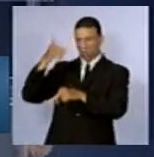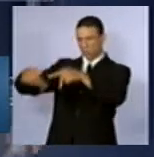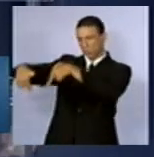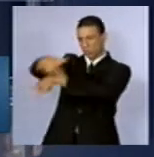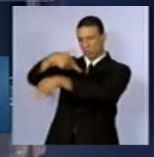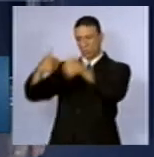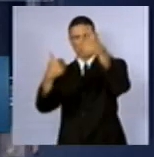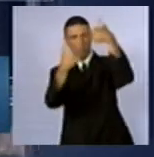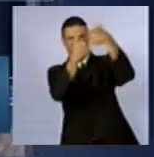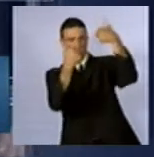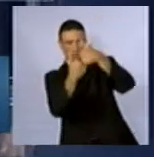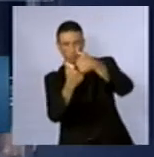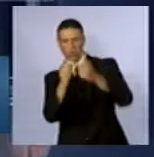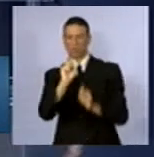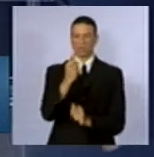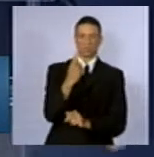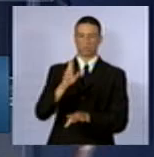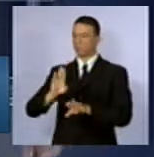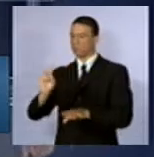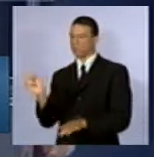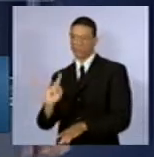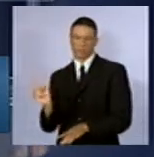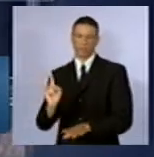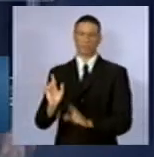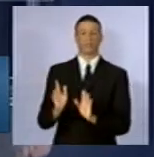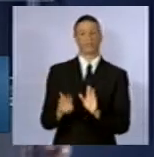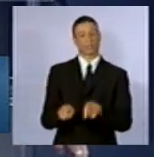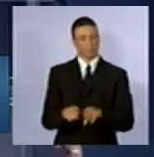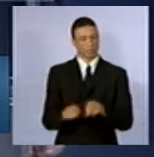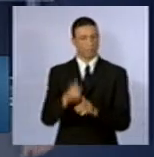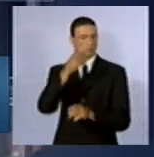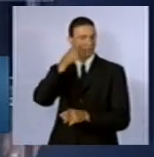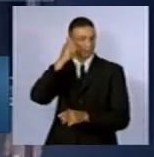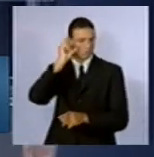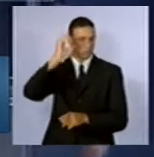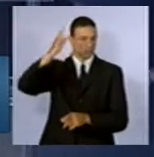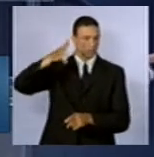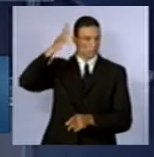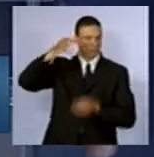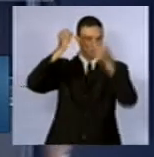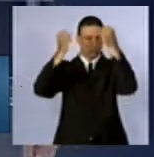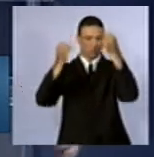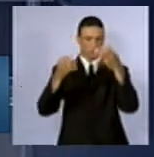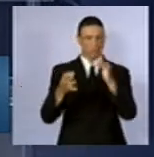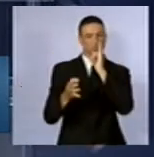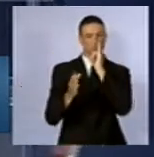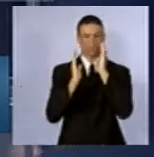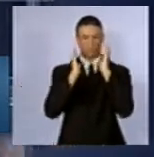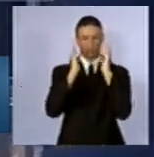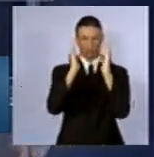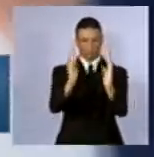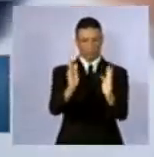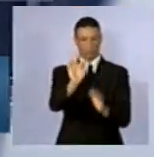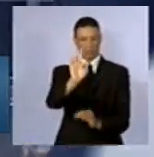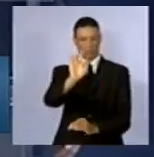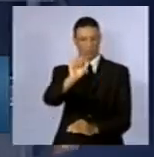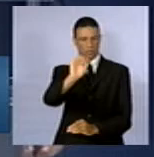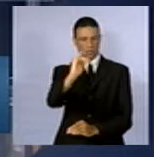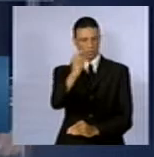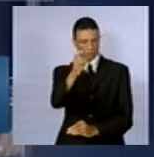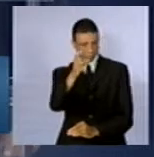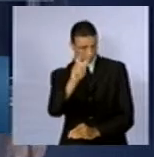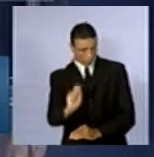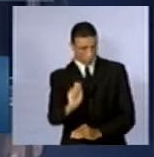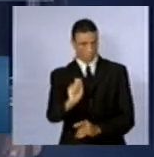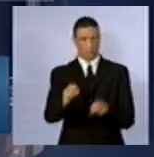não eh também foi dito ontem que numa linha de transmissão existe a faixa de passagem ou a faixa